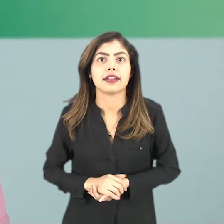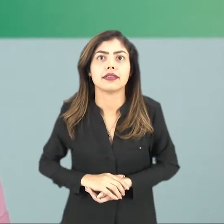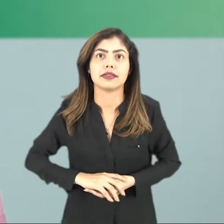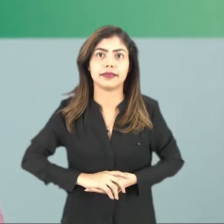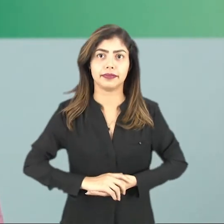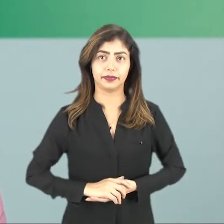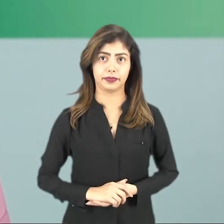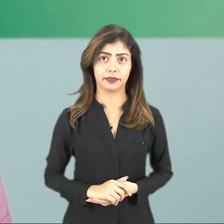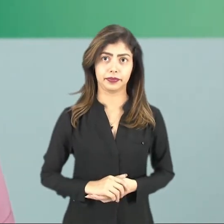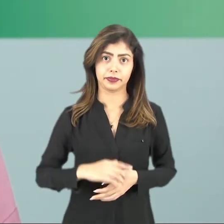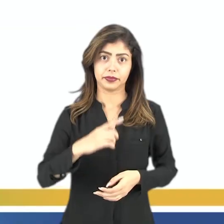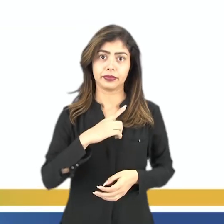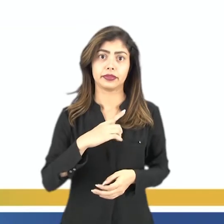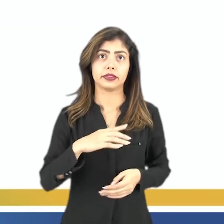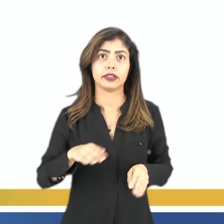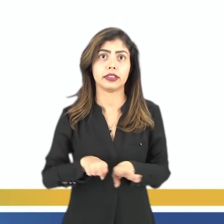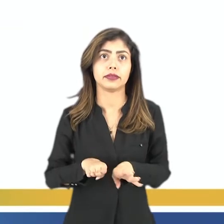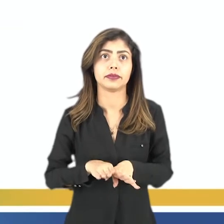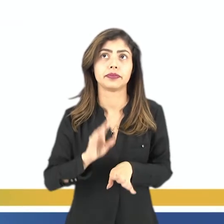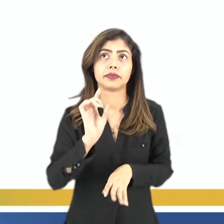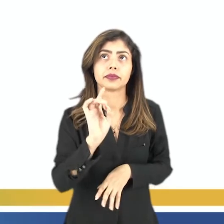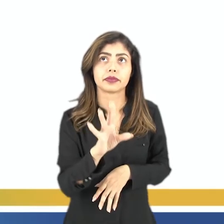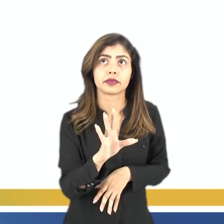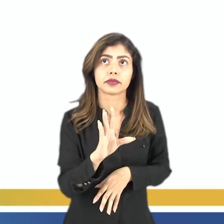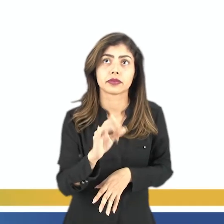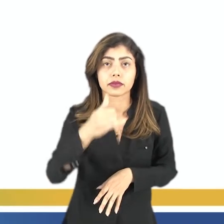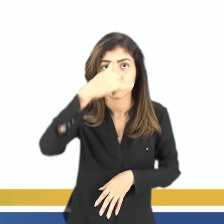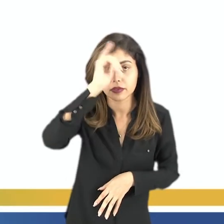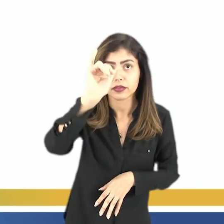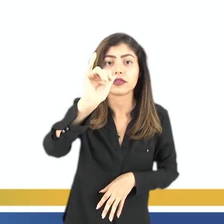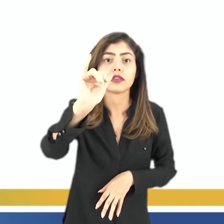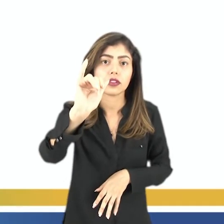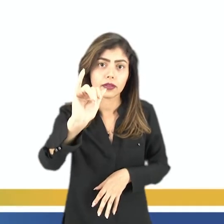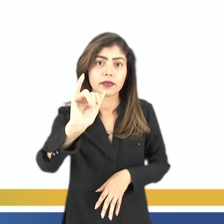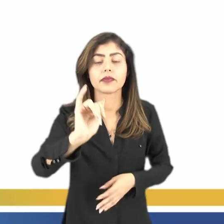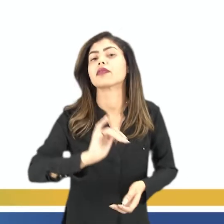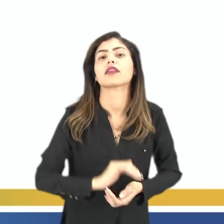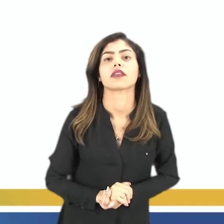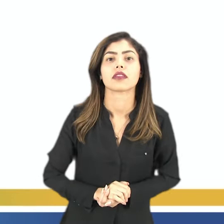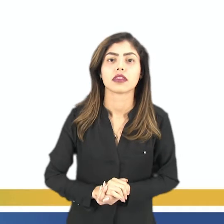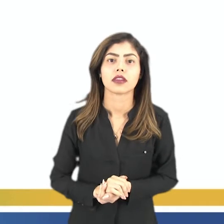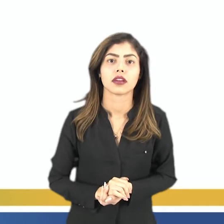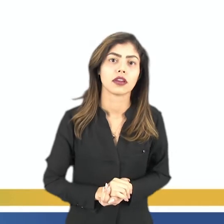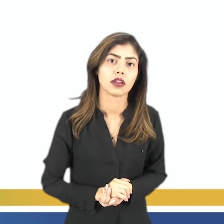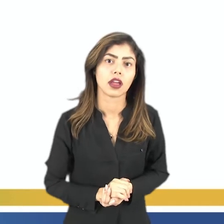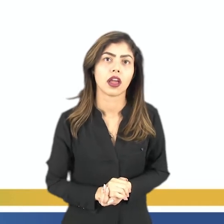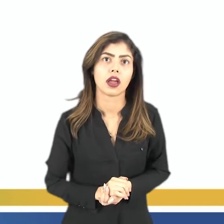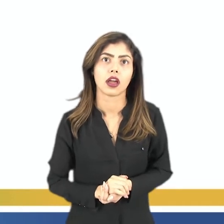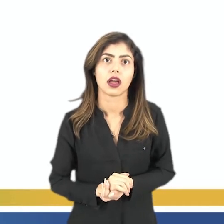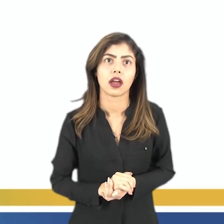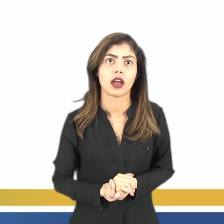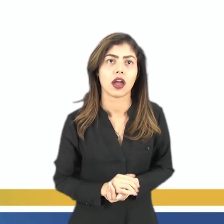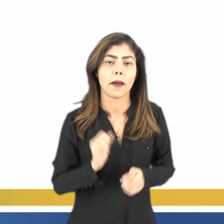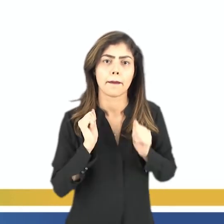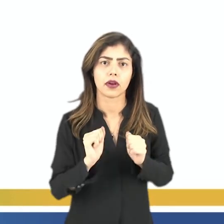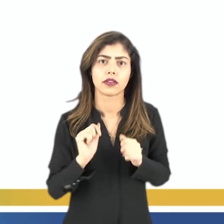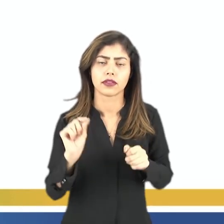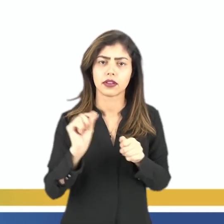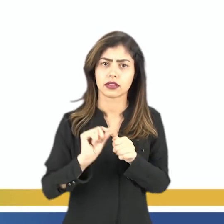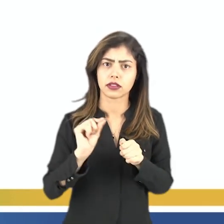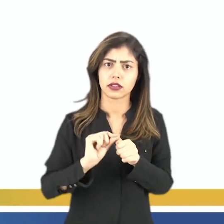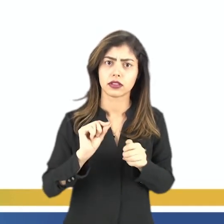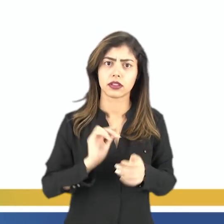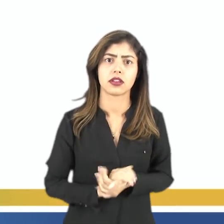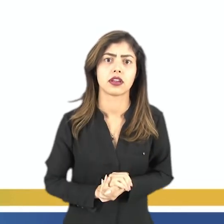função deles? Evitar esses curtos, ou evitar o estrago, digamos, o estrago que o curto-circuito pode fazer, tá